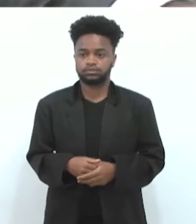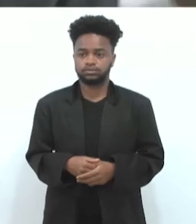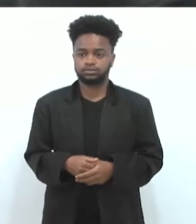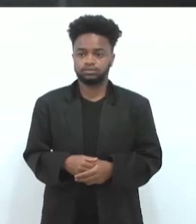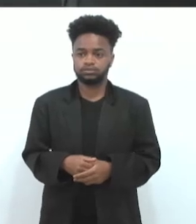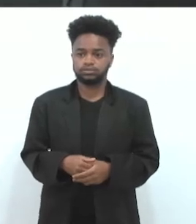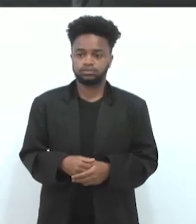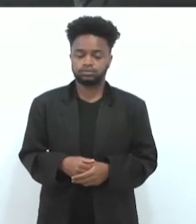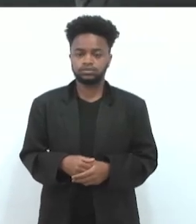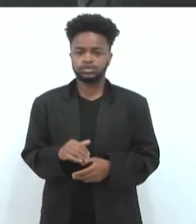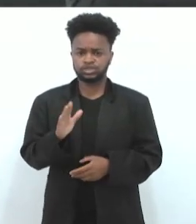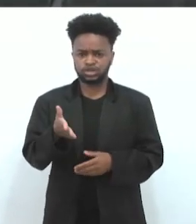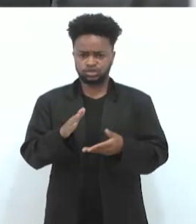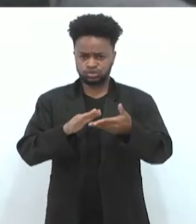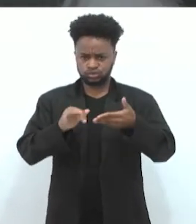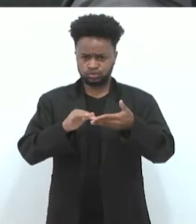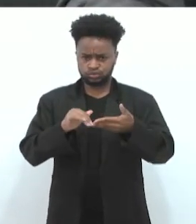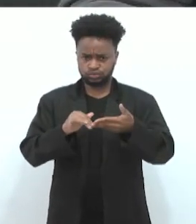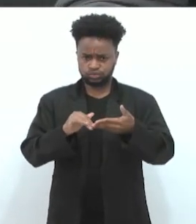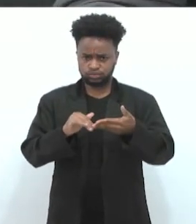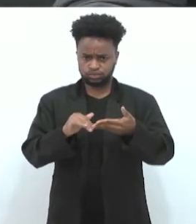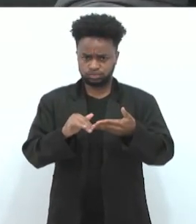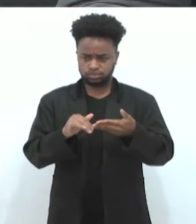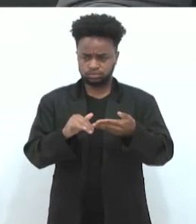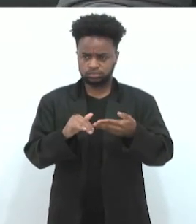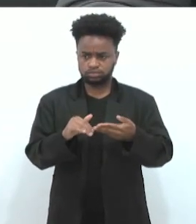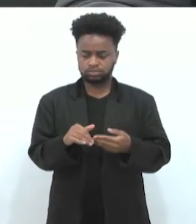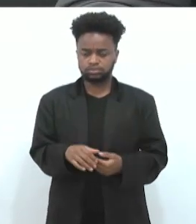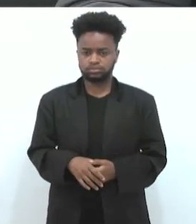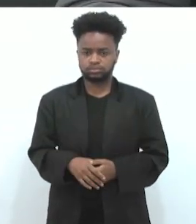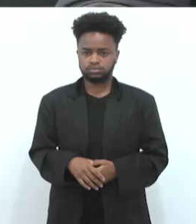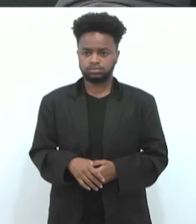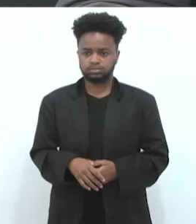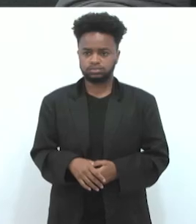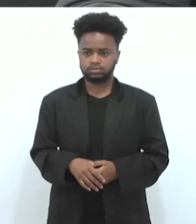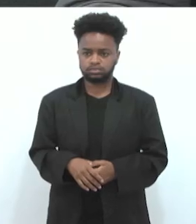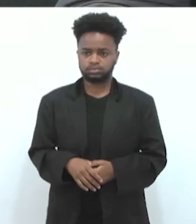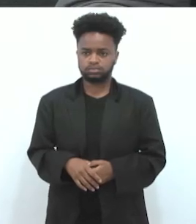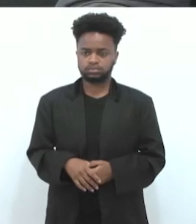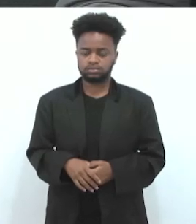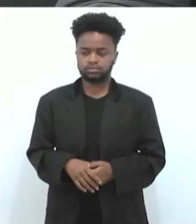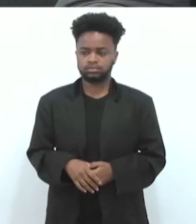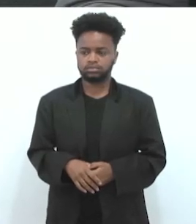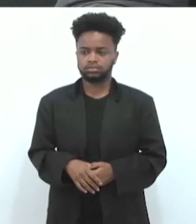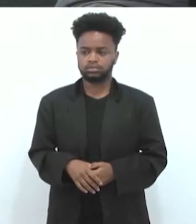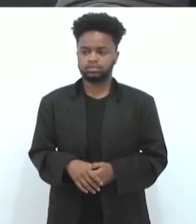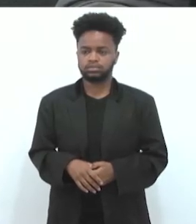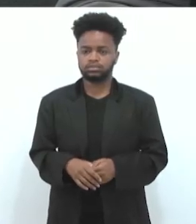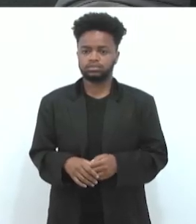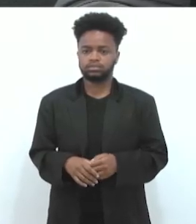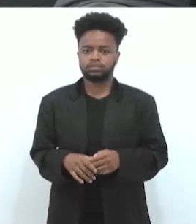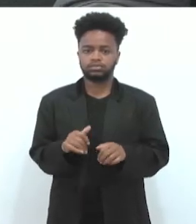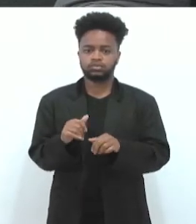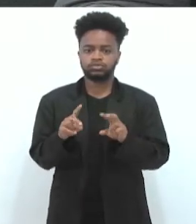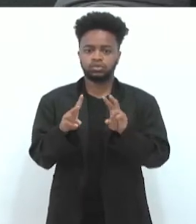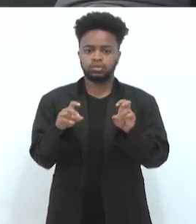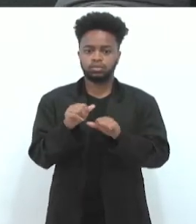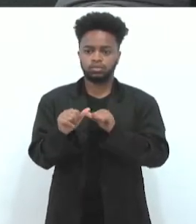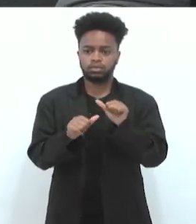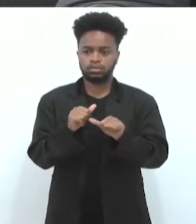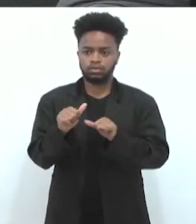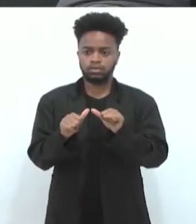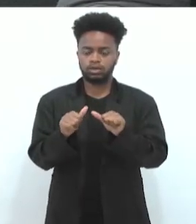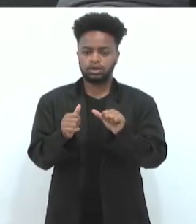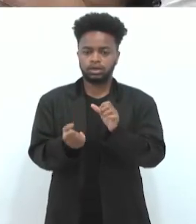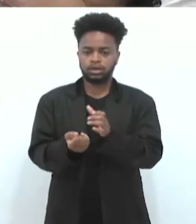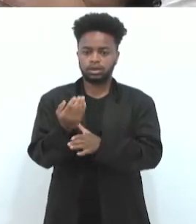já estão suprimindo? Tá. Está suprimindo Na alteração da calendário, fazendo aumenta só e o dos programa. artigos 1º e 2º para criar só um programa